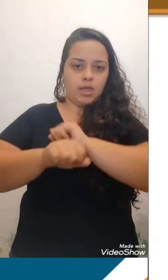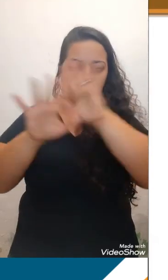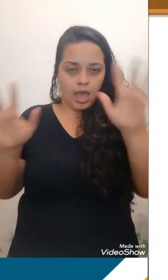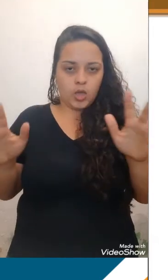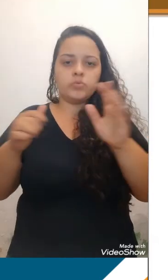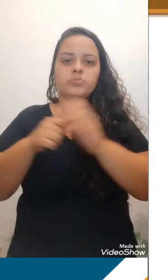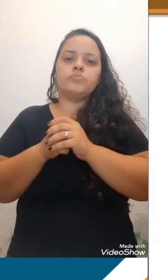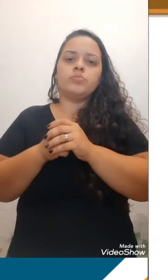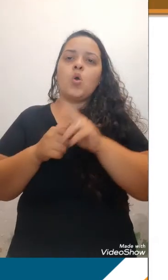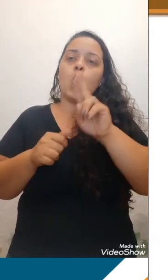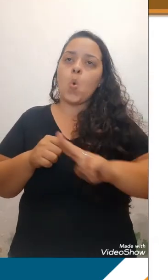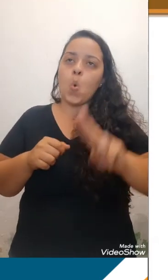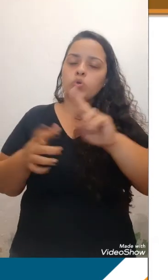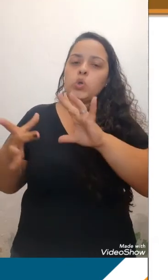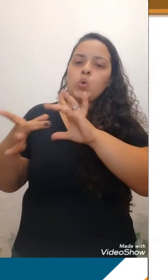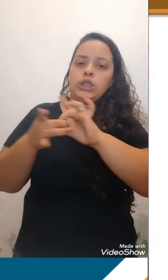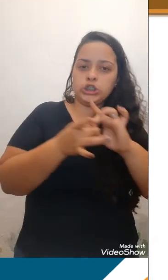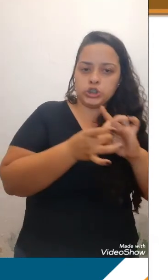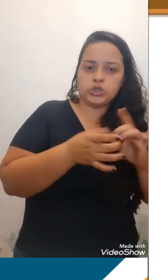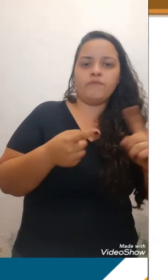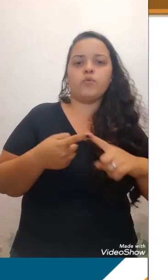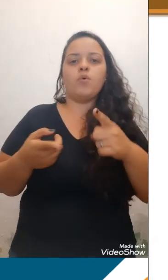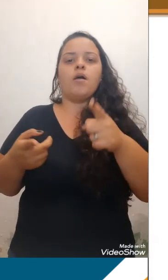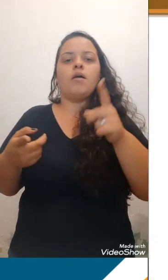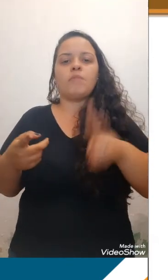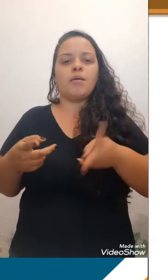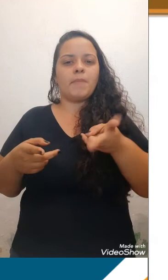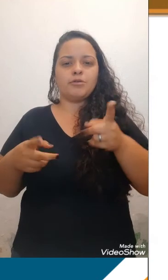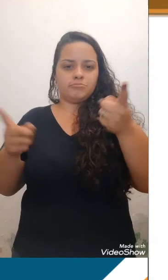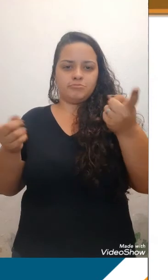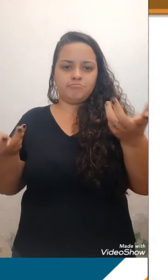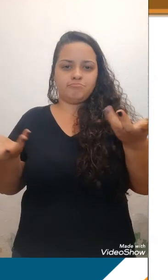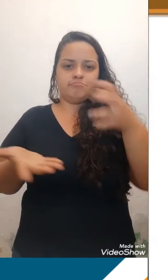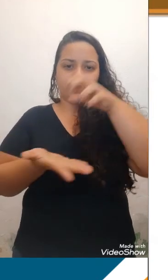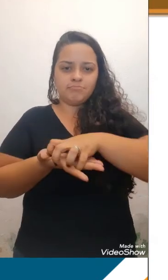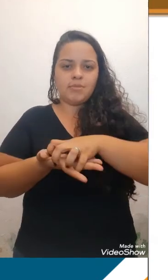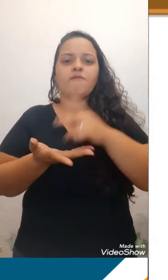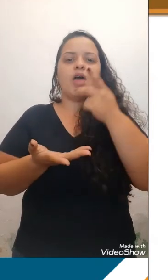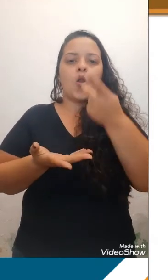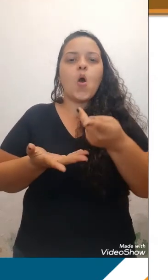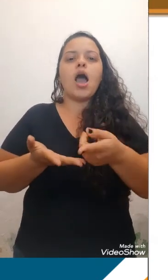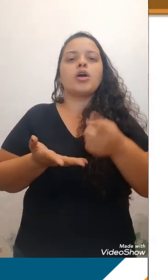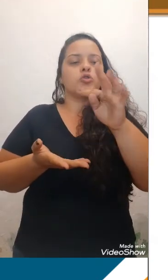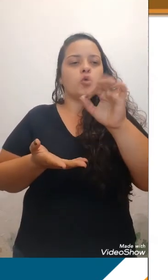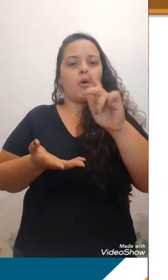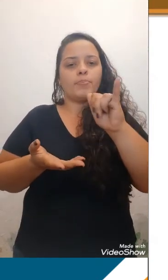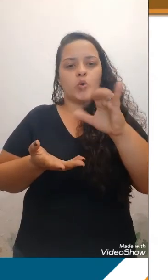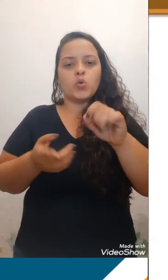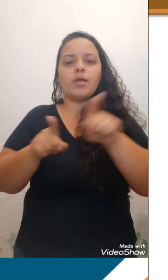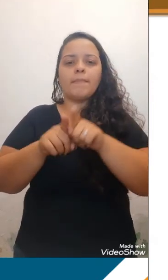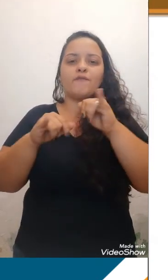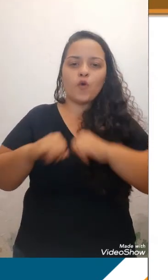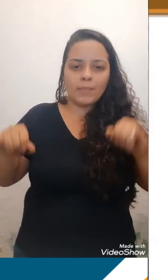claro, certo? O uso de conectivos, nesse cenário, relacionando o que foi dito no tópico frasal